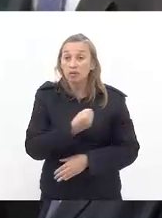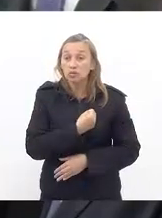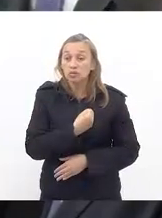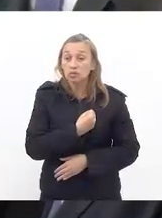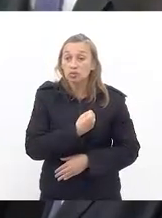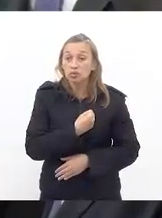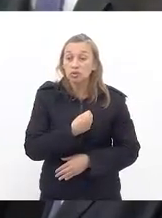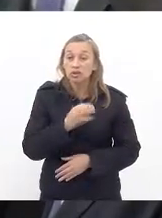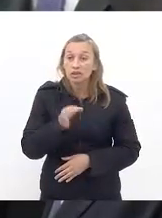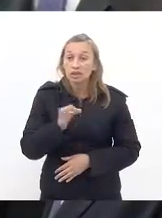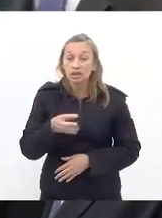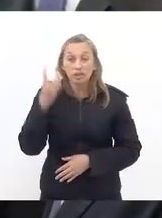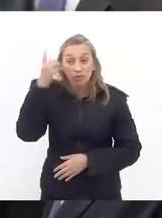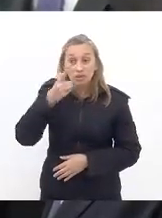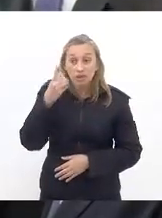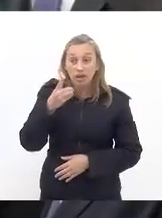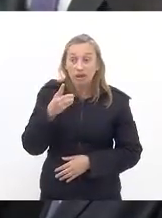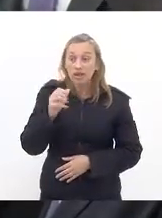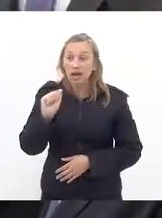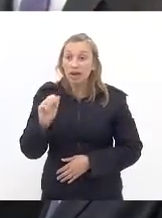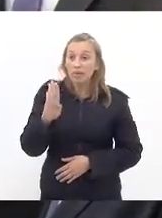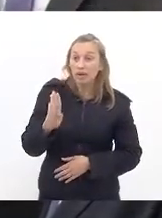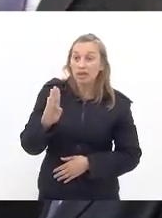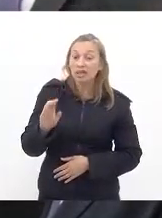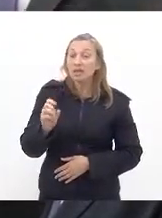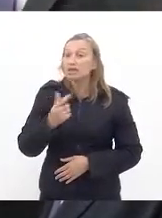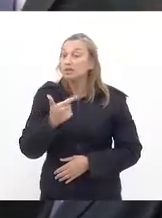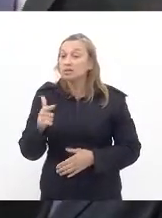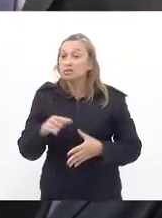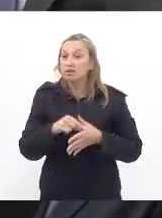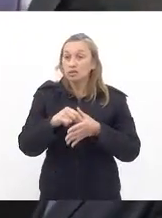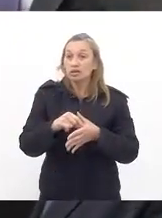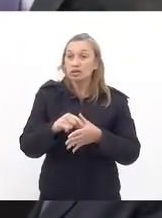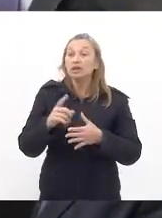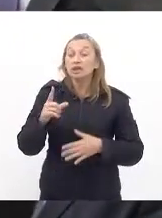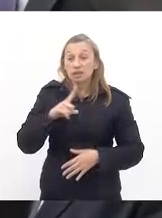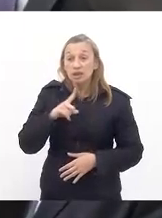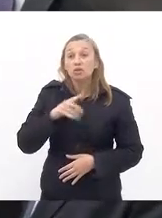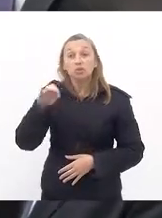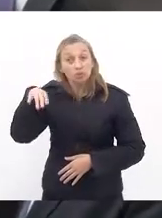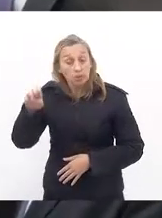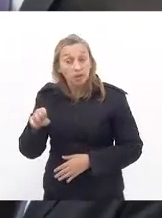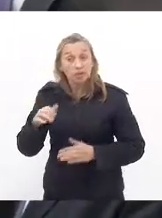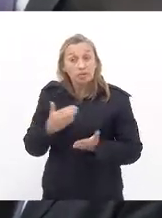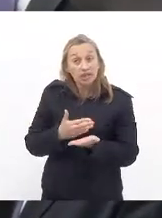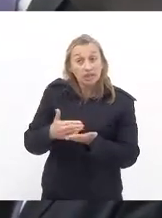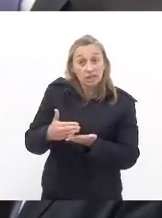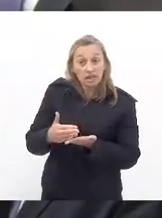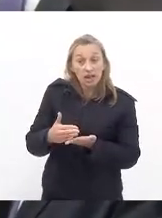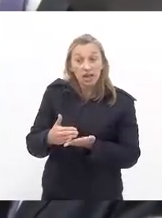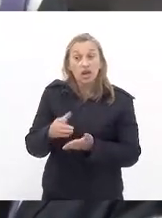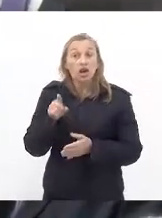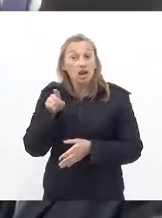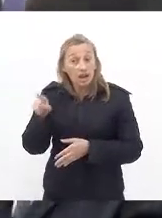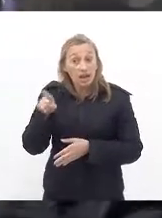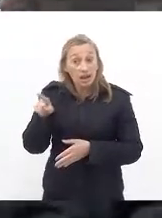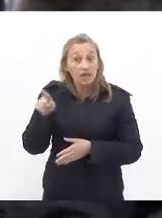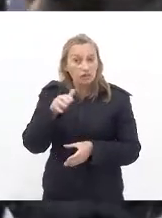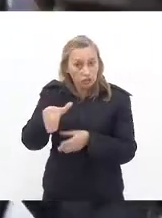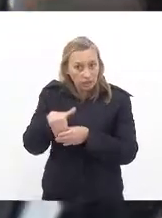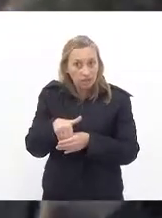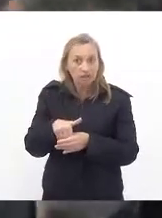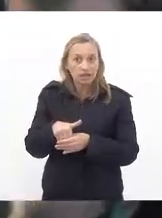fulano beltrano ciclano se não for o titular tariu sua frente contaria para abrir o colo logo e ele